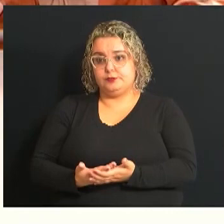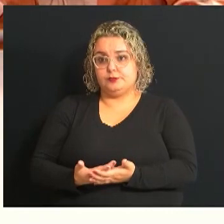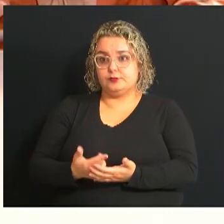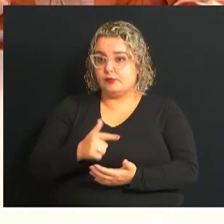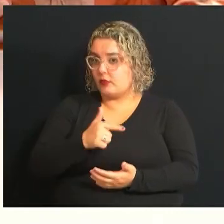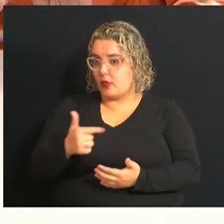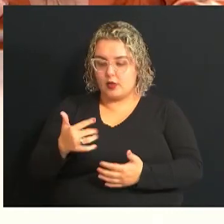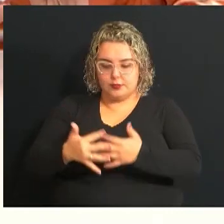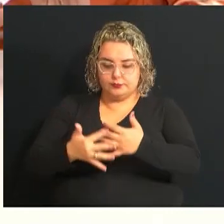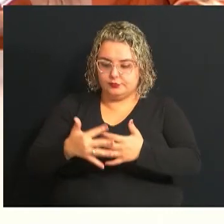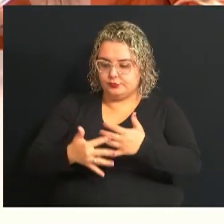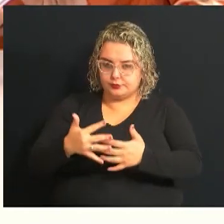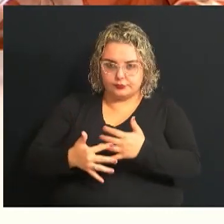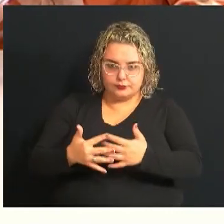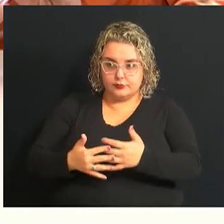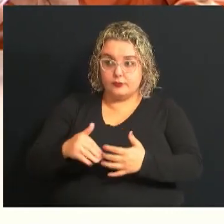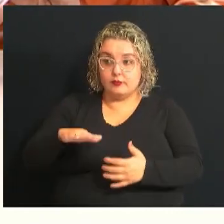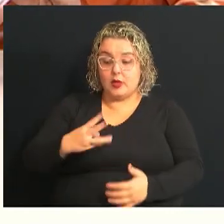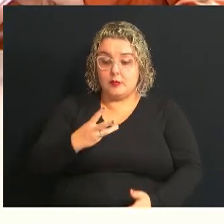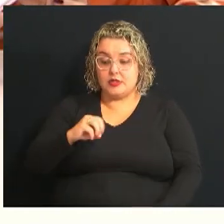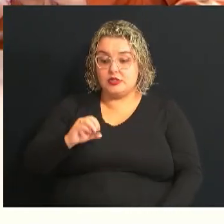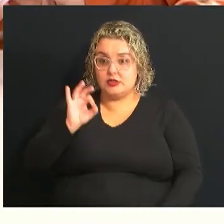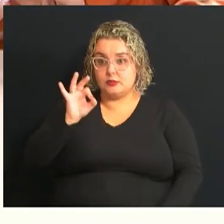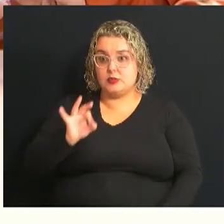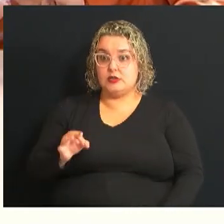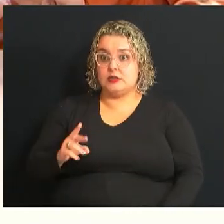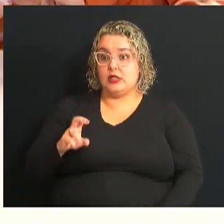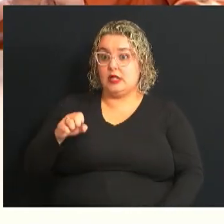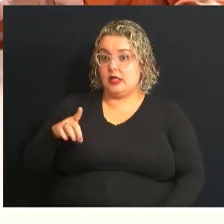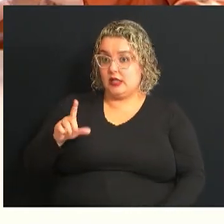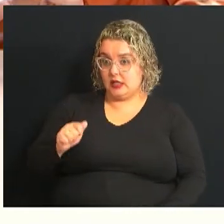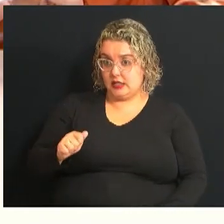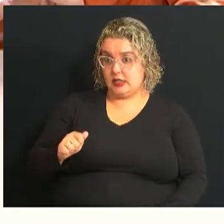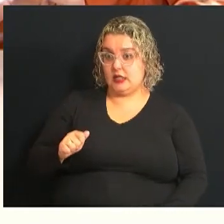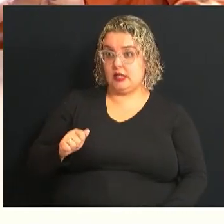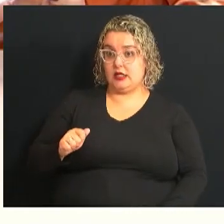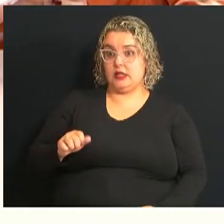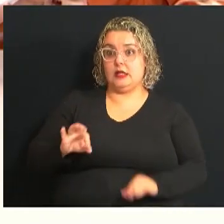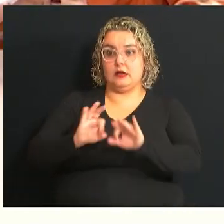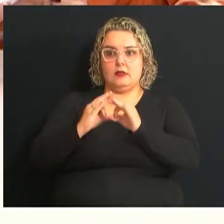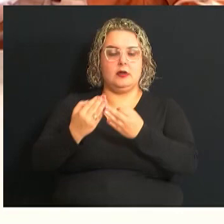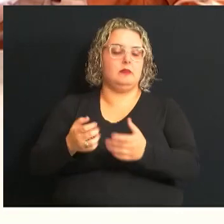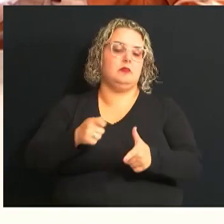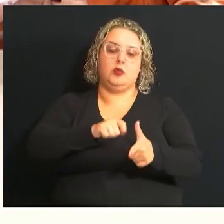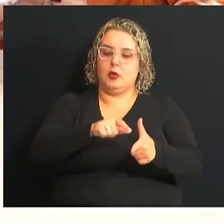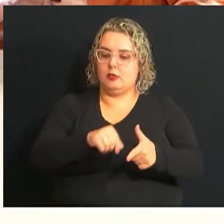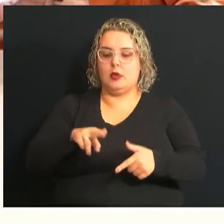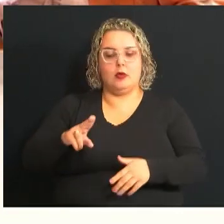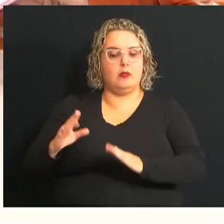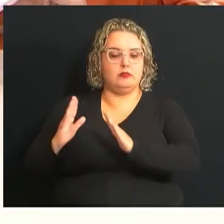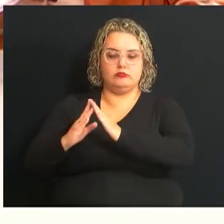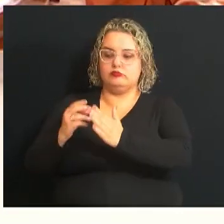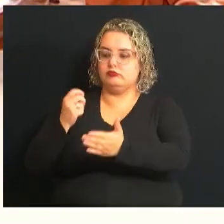do que 30% da renda de uma família, seja com aluguel, seja com financiamento. Então, esse é um princípio